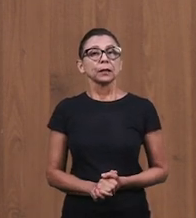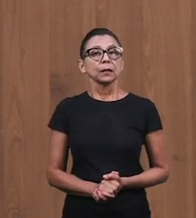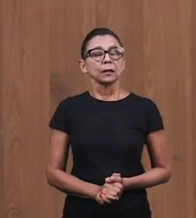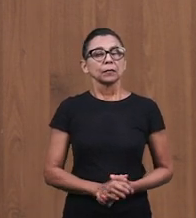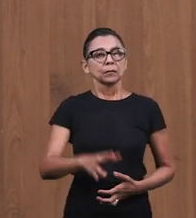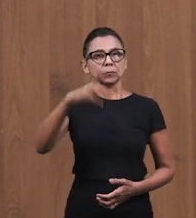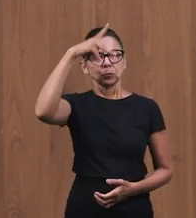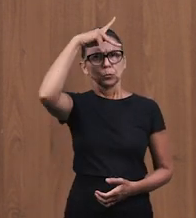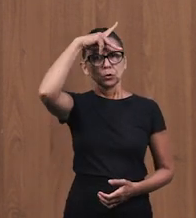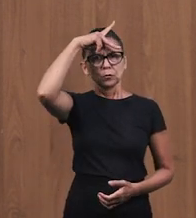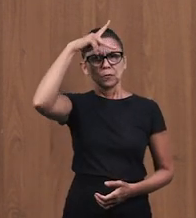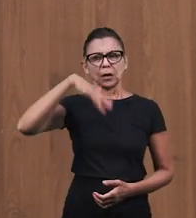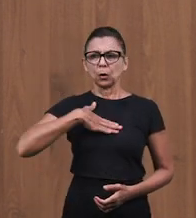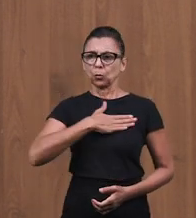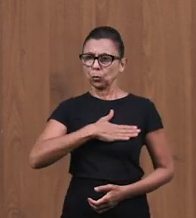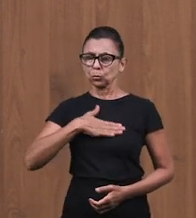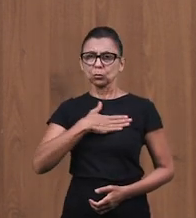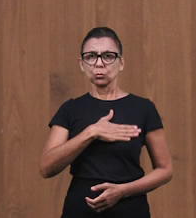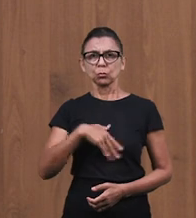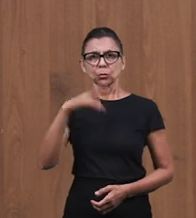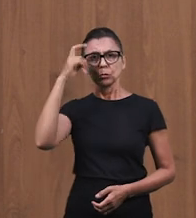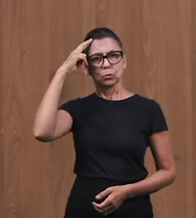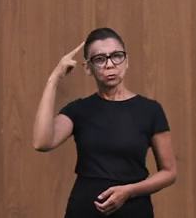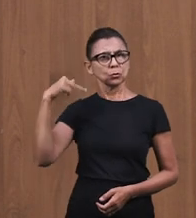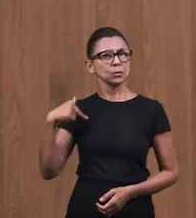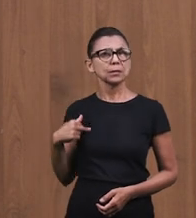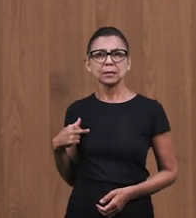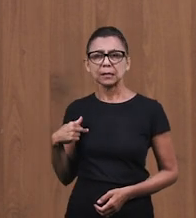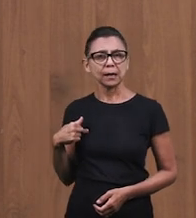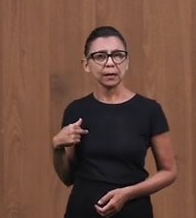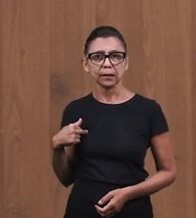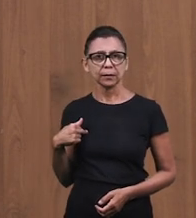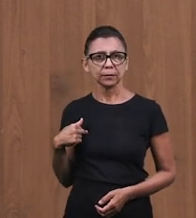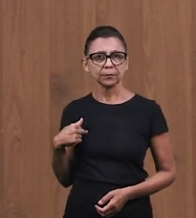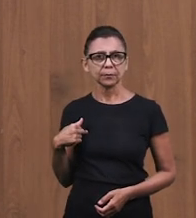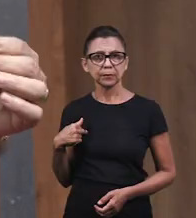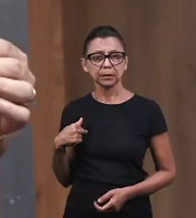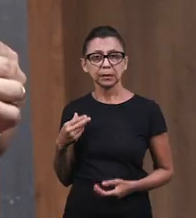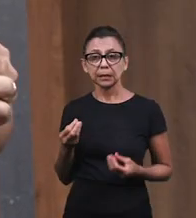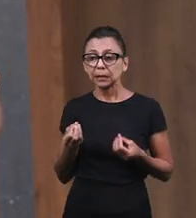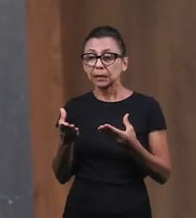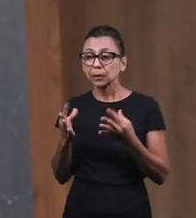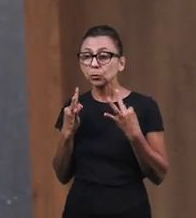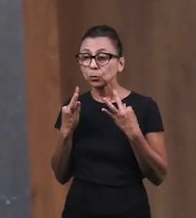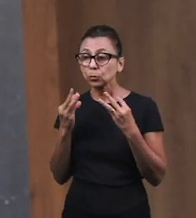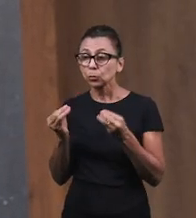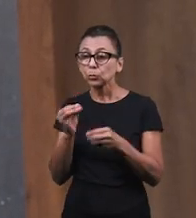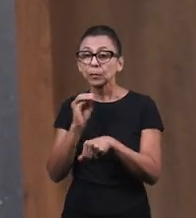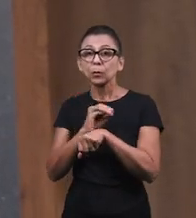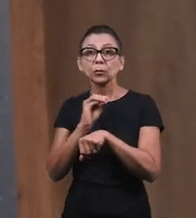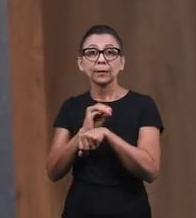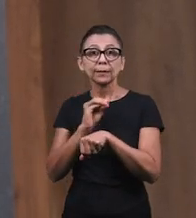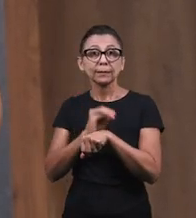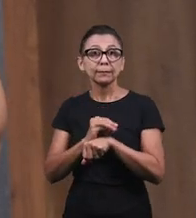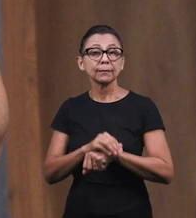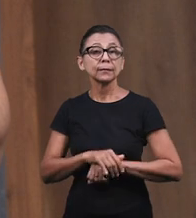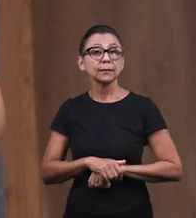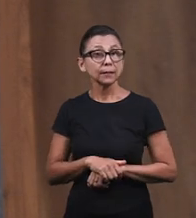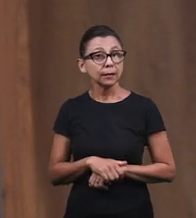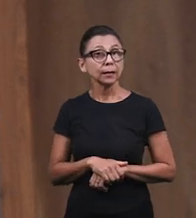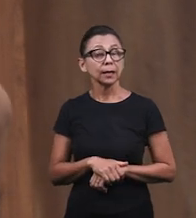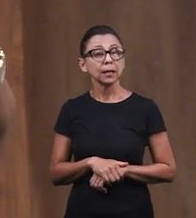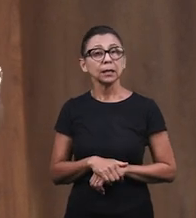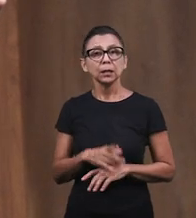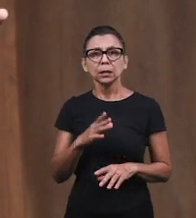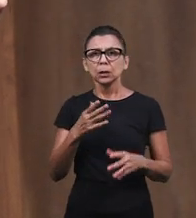ele a responsabilidade de cuidar de tudo que ele tinha. Percebam uma coisa, Potifar colocou